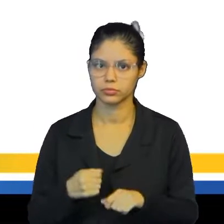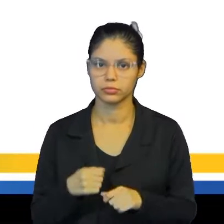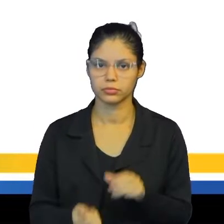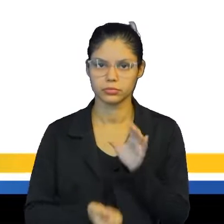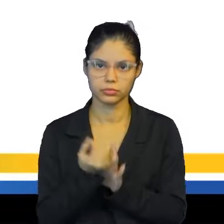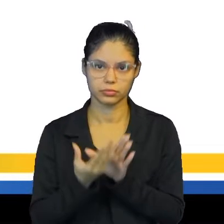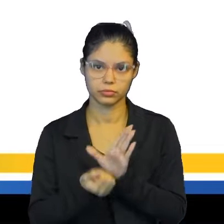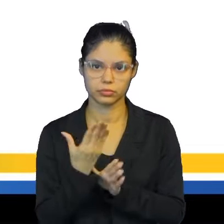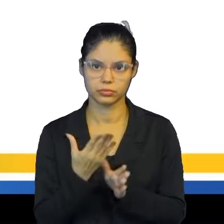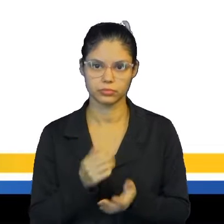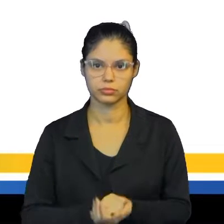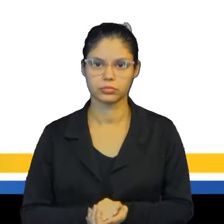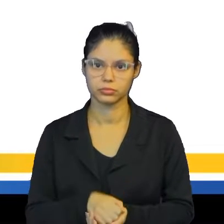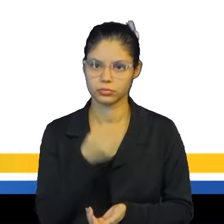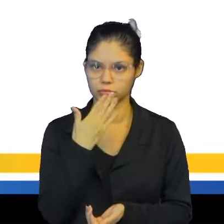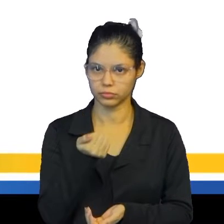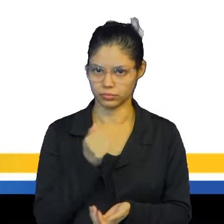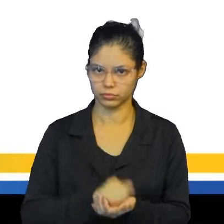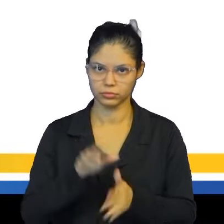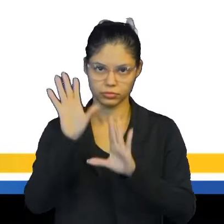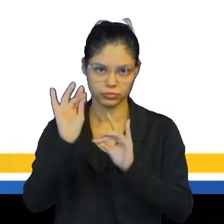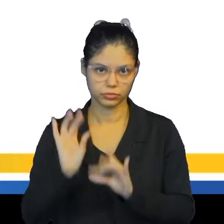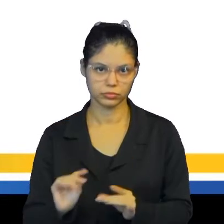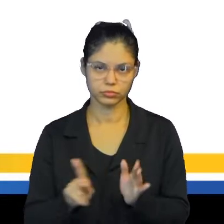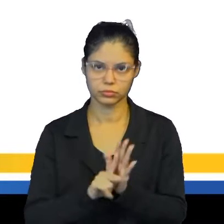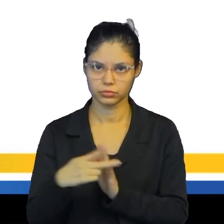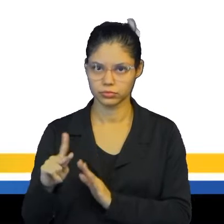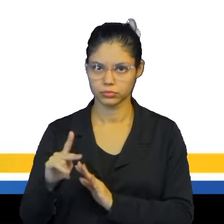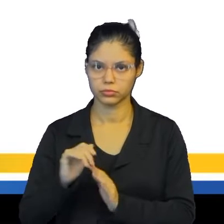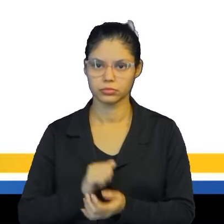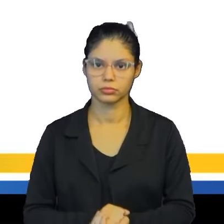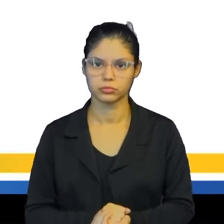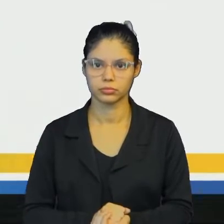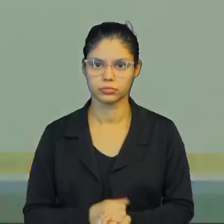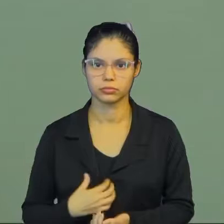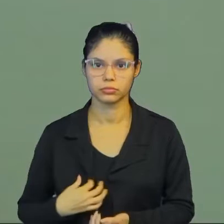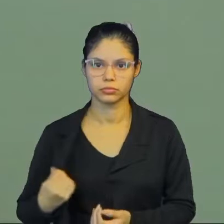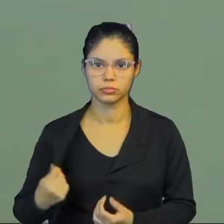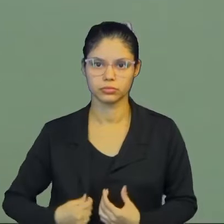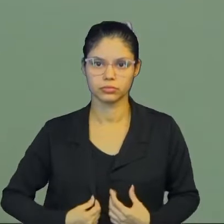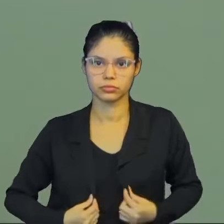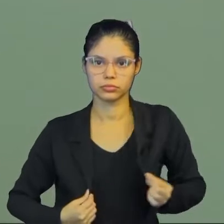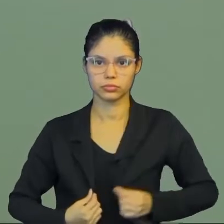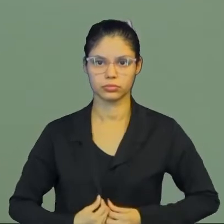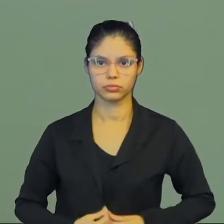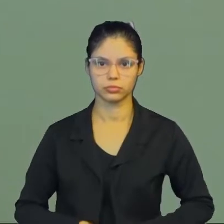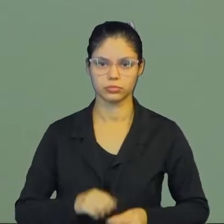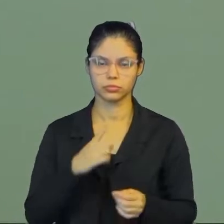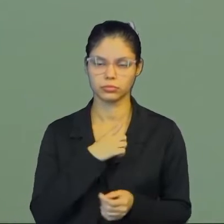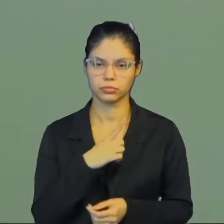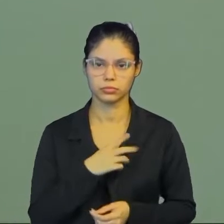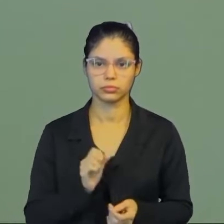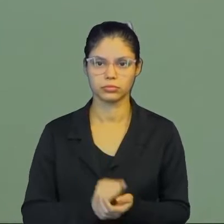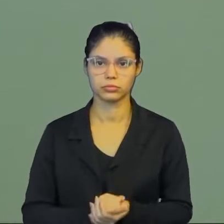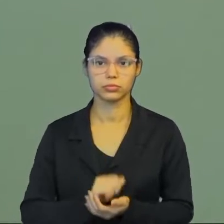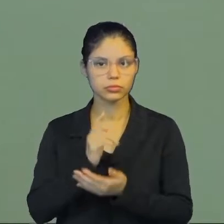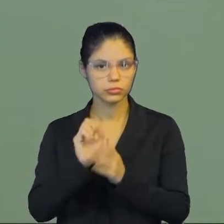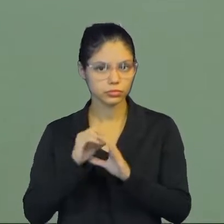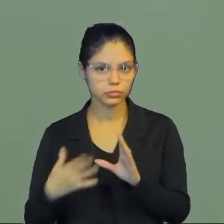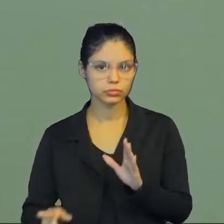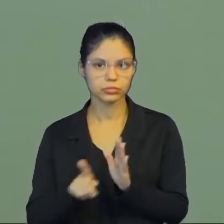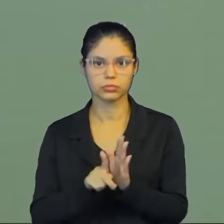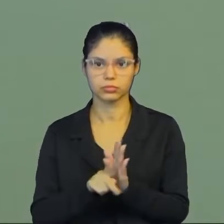de produção. Beleza? Cada uma dessas, gente, dessas técnicas, elas têm uma